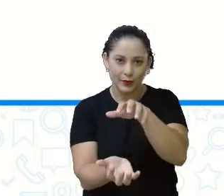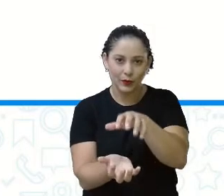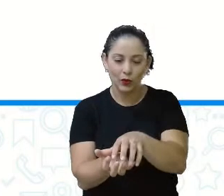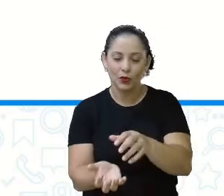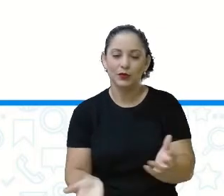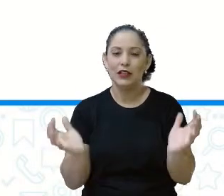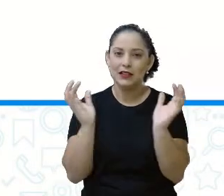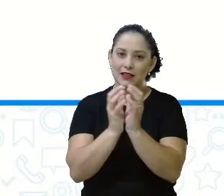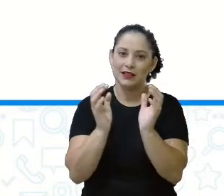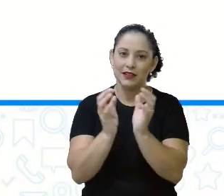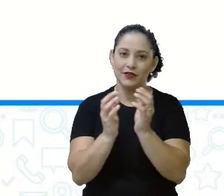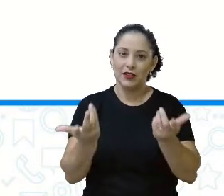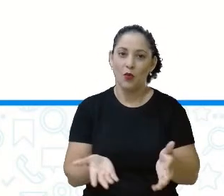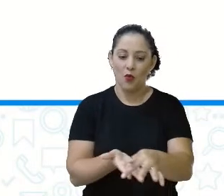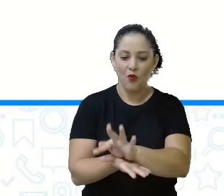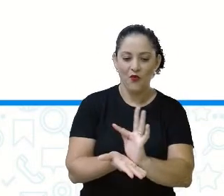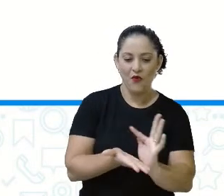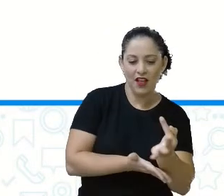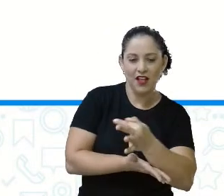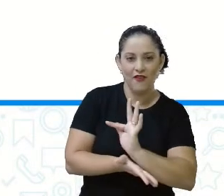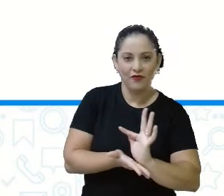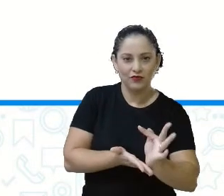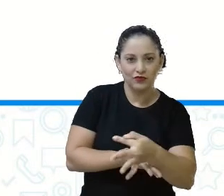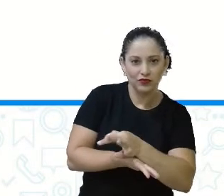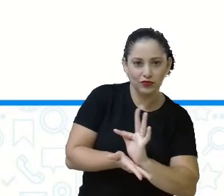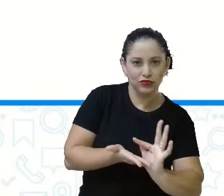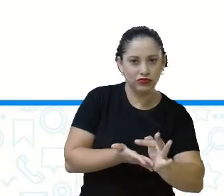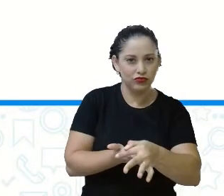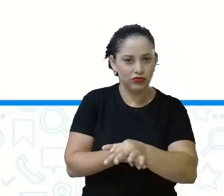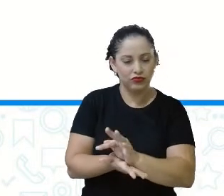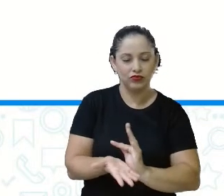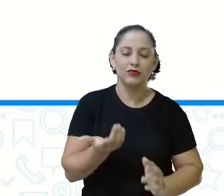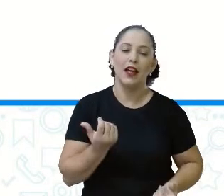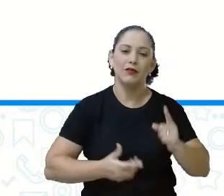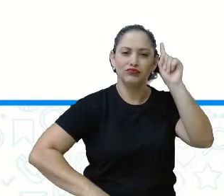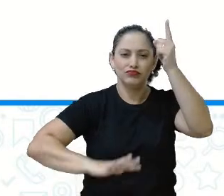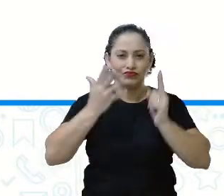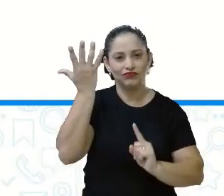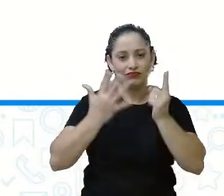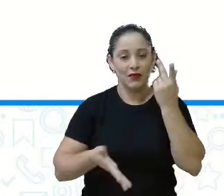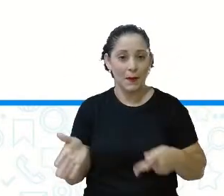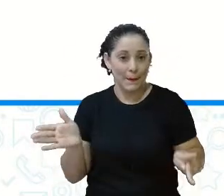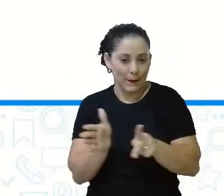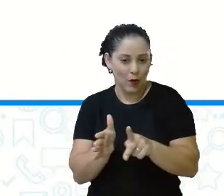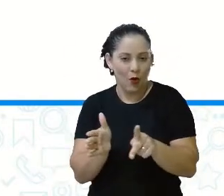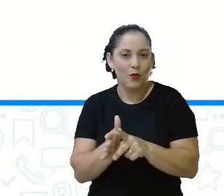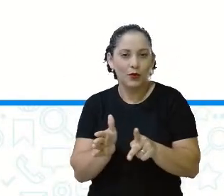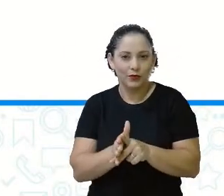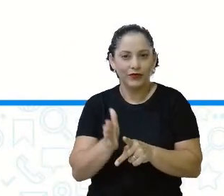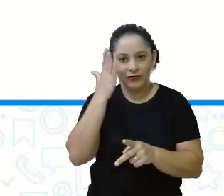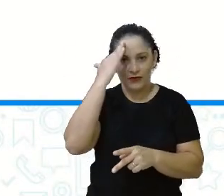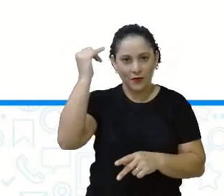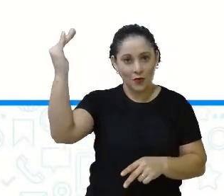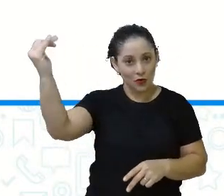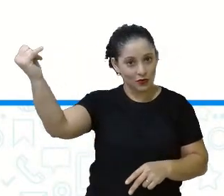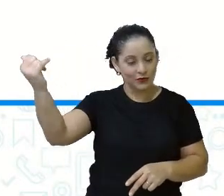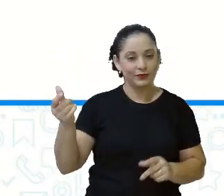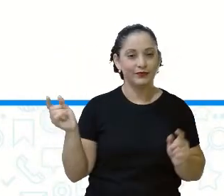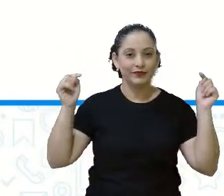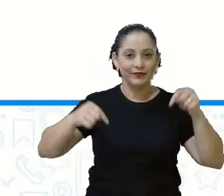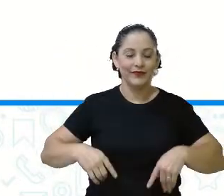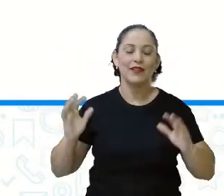frevo é uma característica de Recife. E eu não poderia deixar de representar como manifestações culturais a sombrinha, que é o